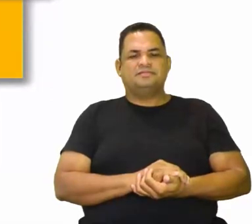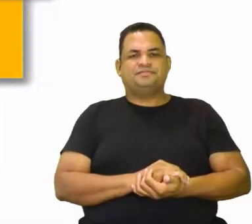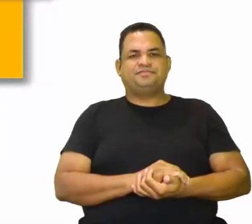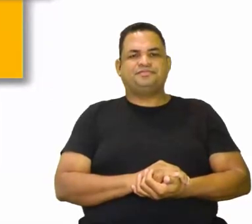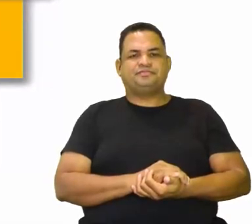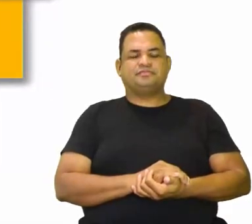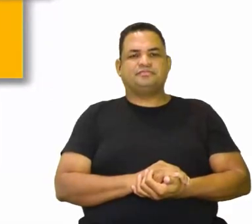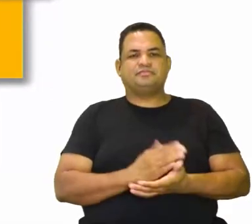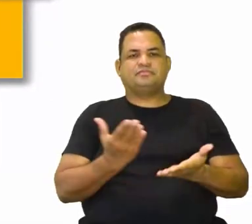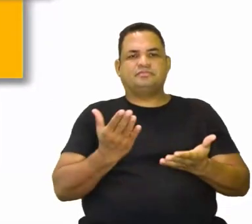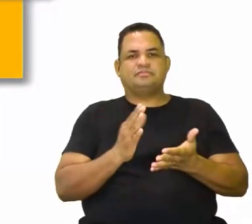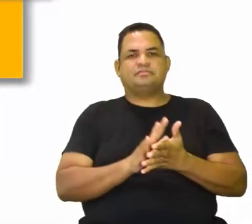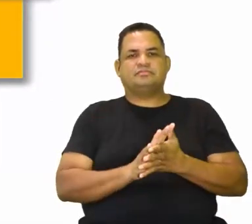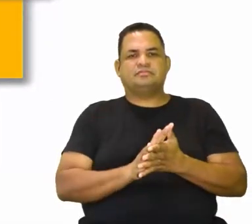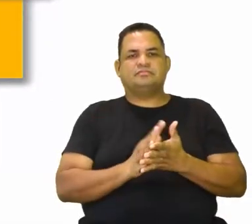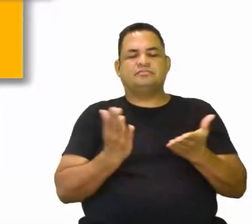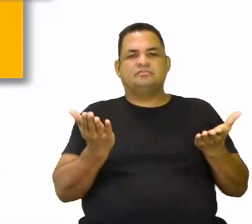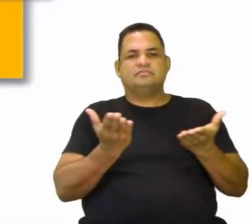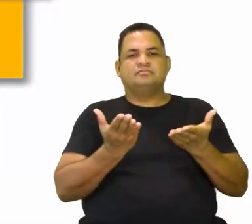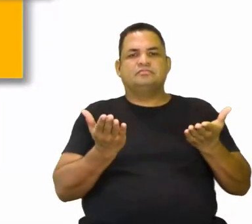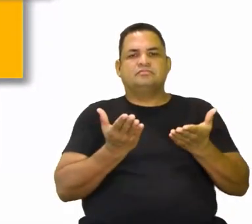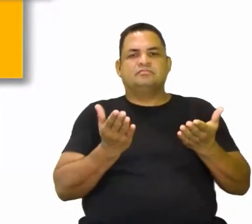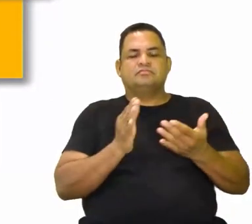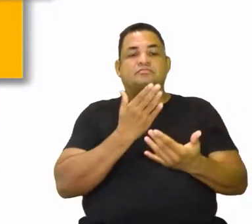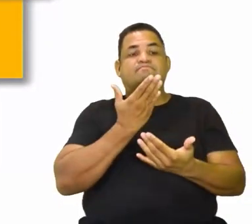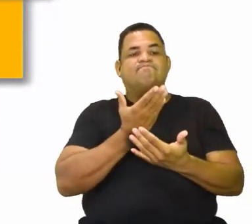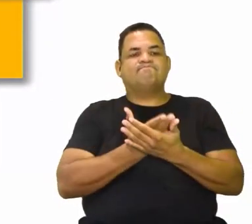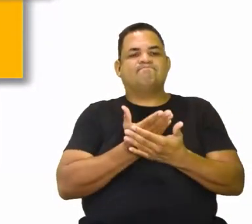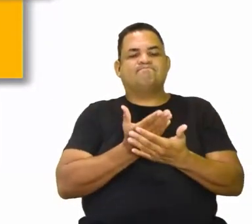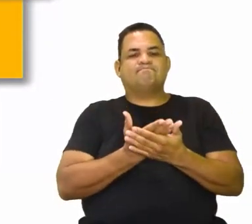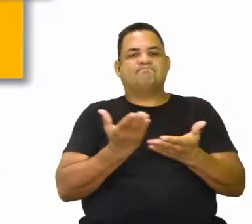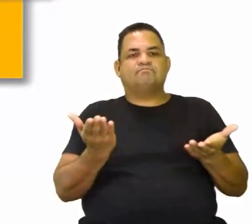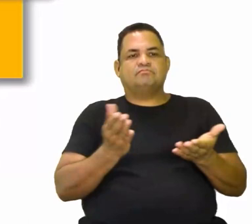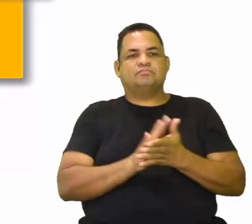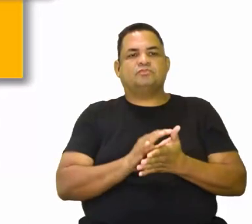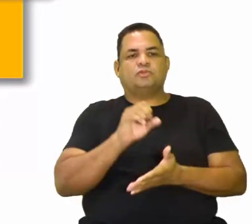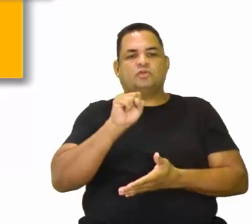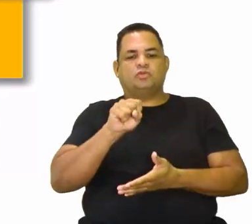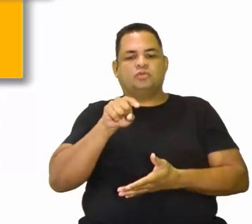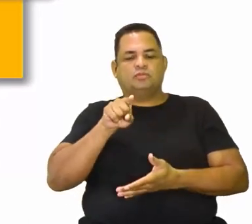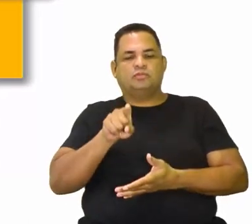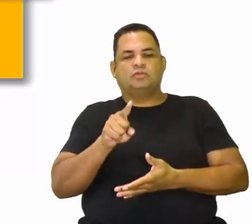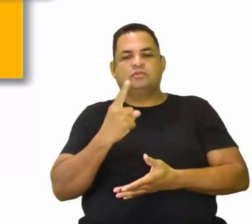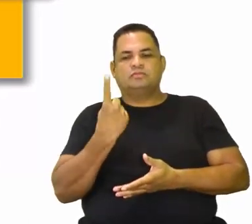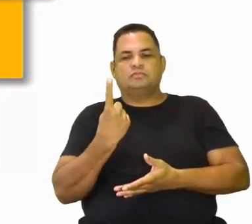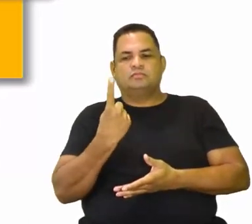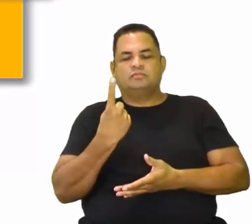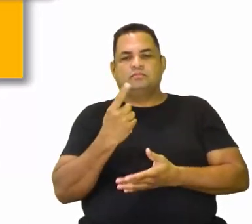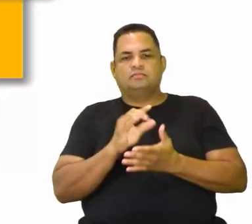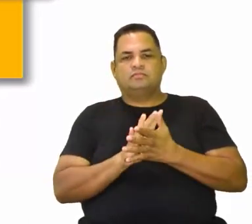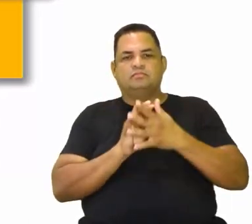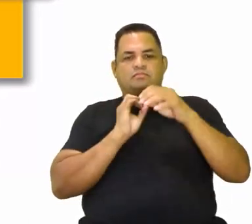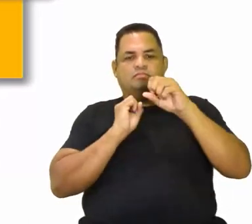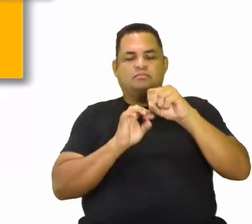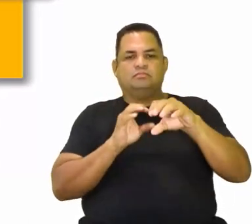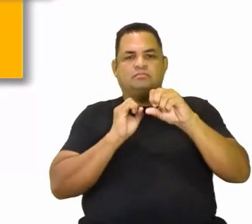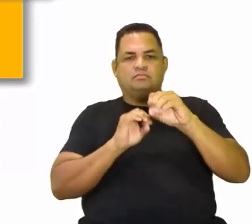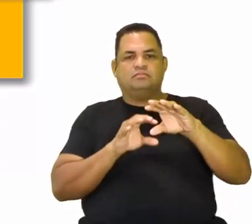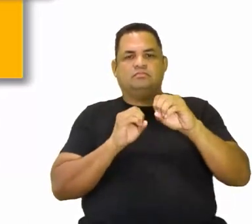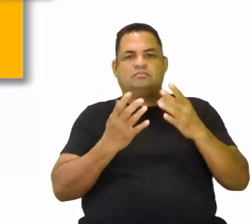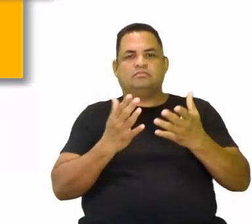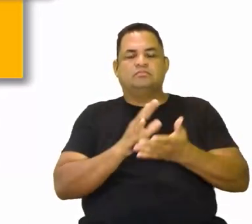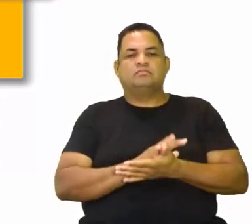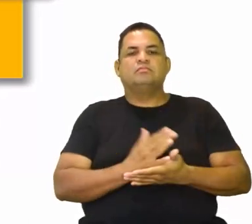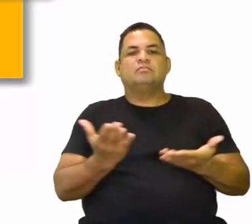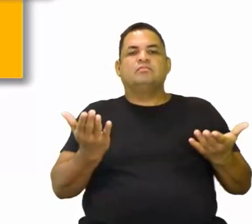Olha aí, meu caro aluno, hoje, nesta aula 8.1, abordaremos para